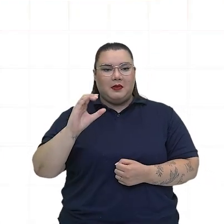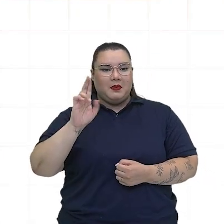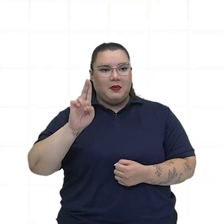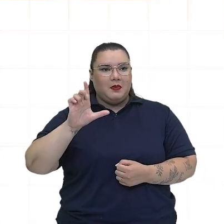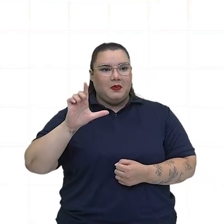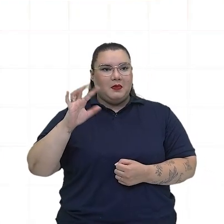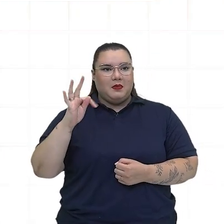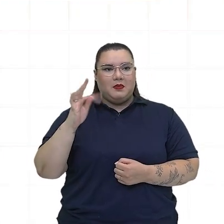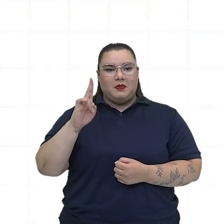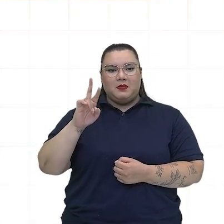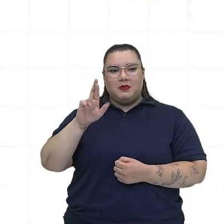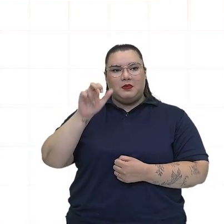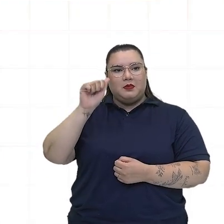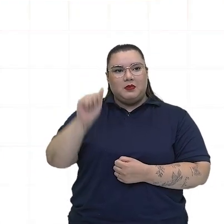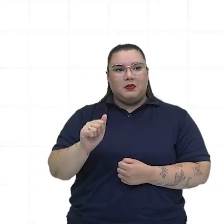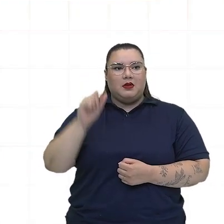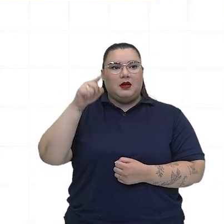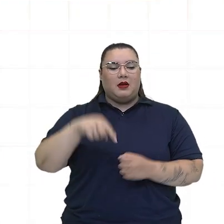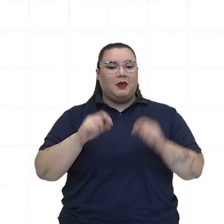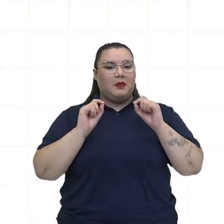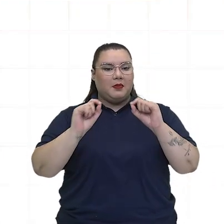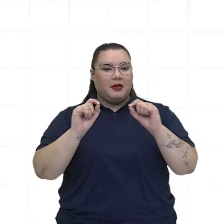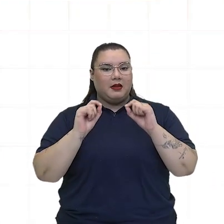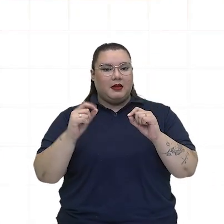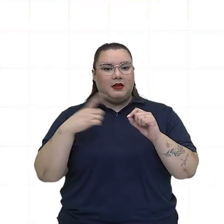o cultivo de organismos